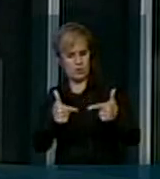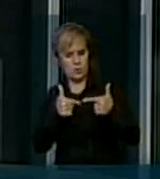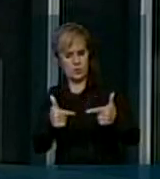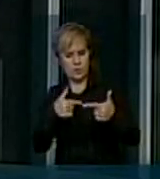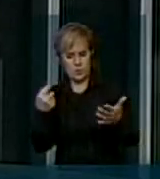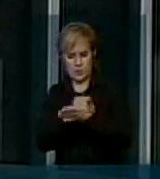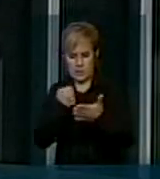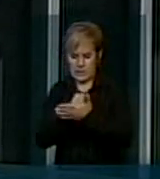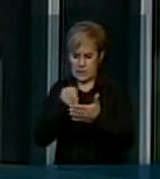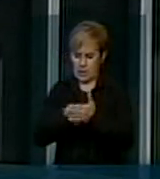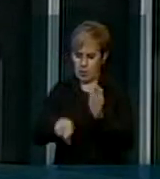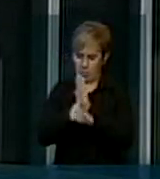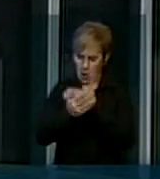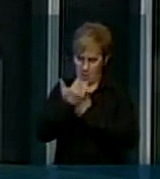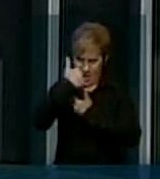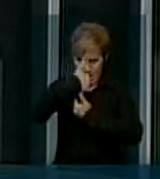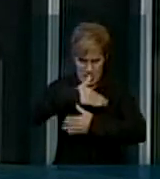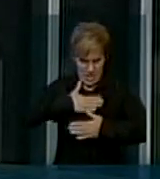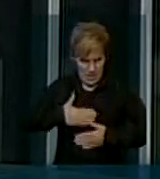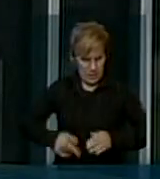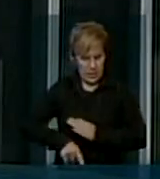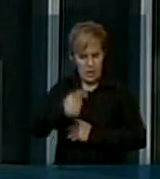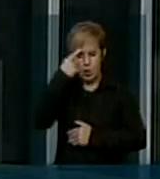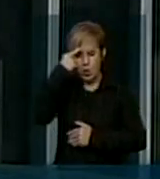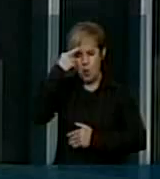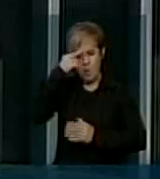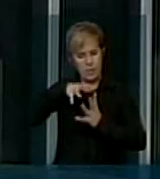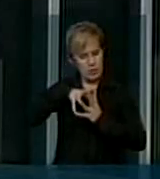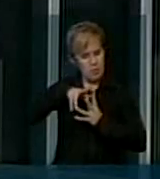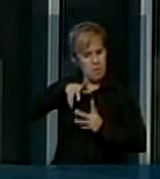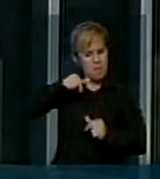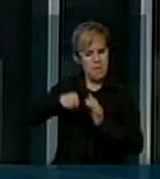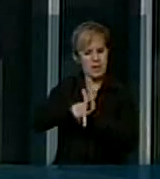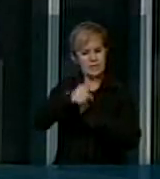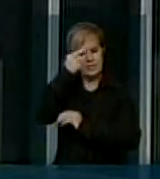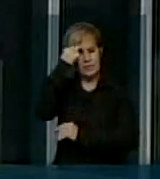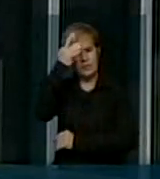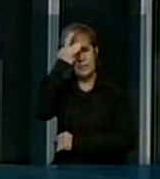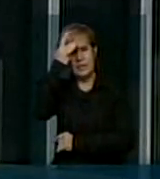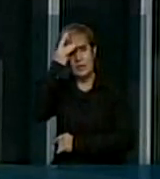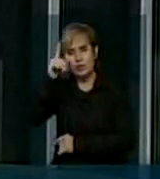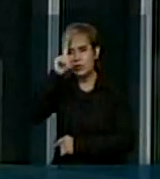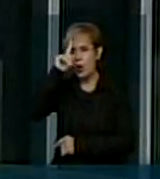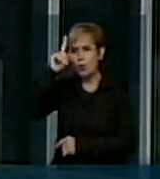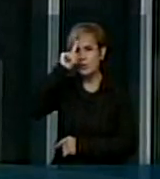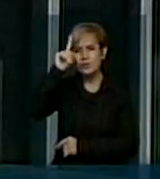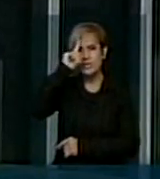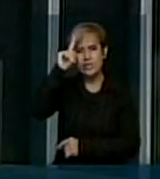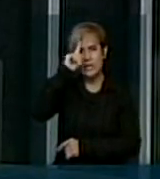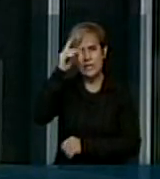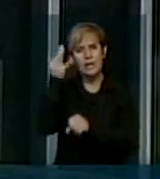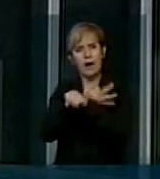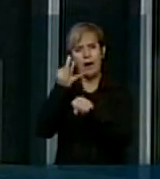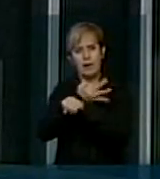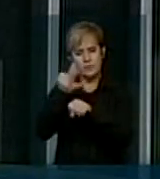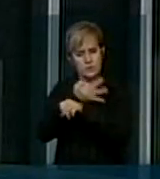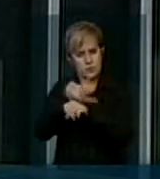travada interiormente, mentalmente, psicologicamente, espiritualmente, a cada dia, diariamente.